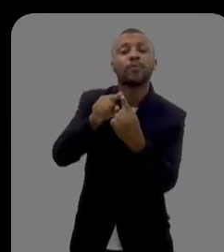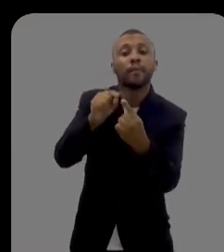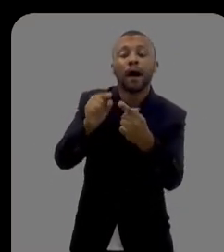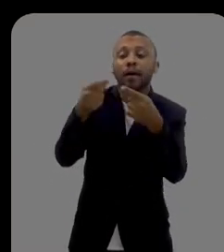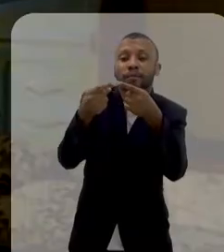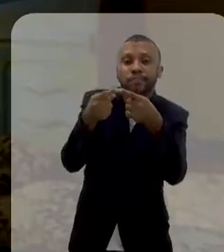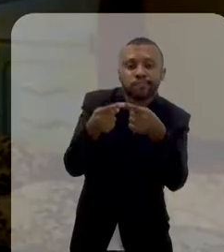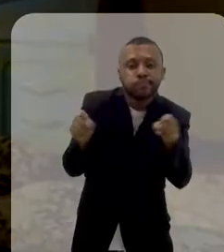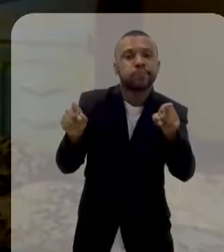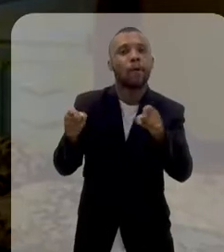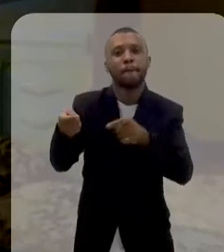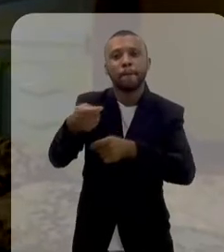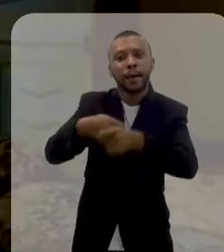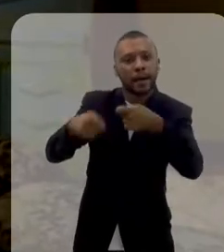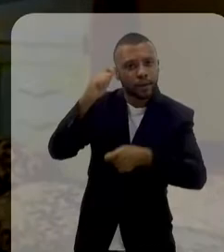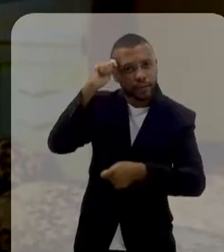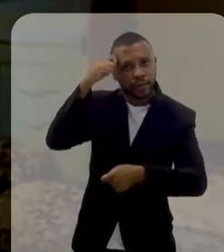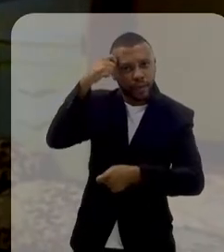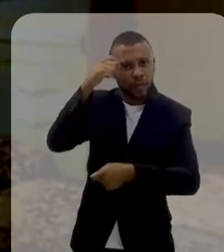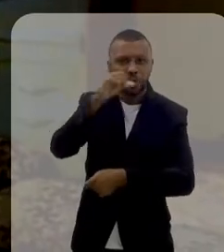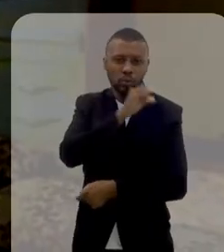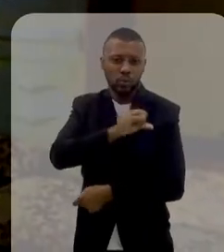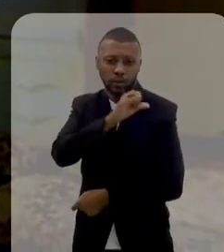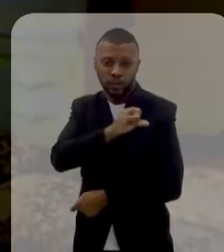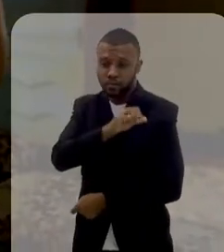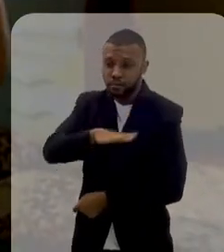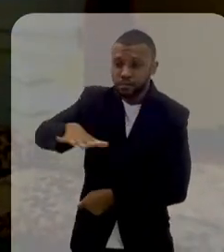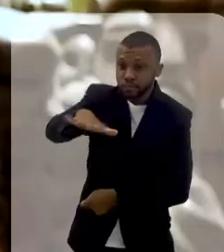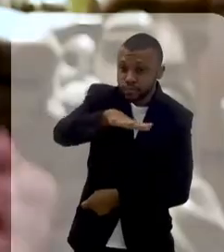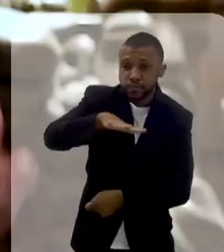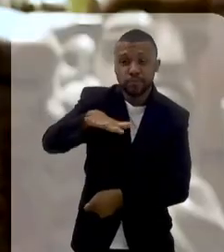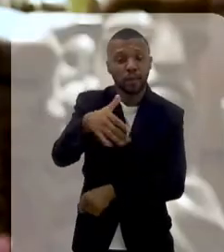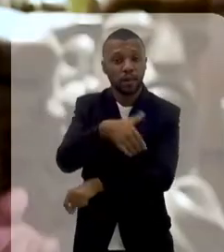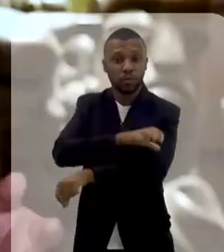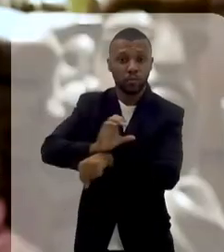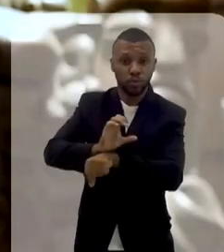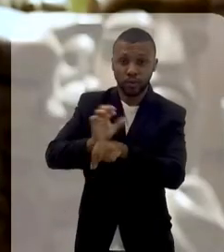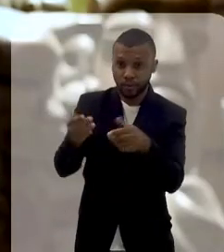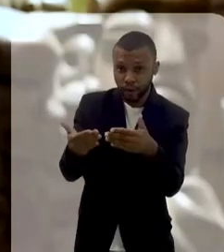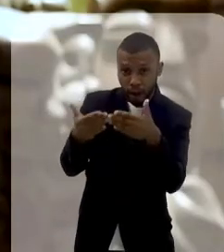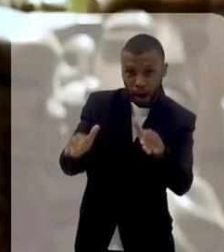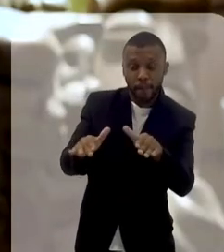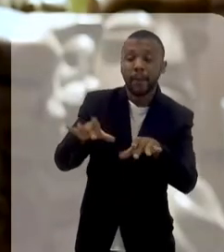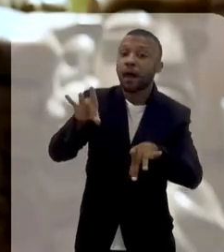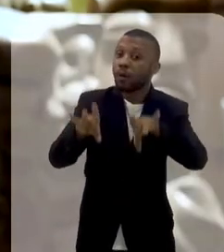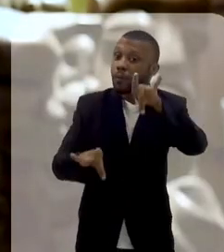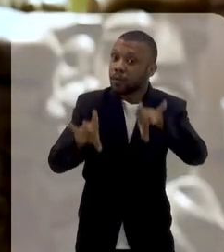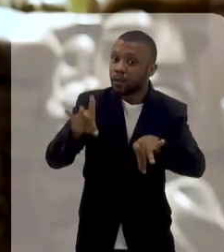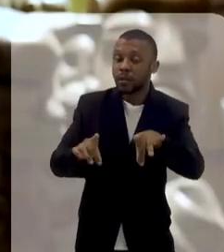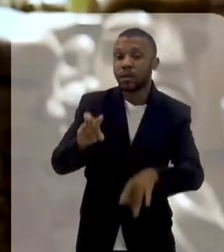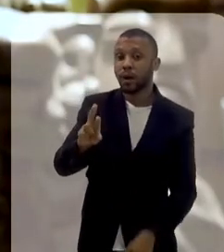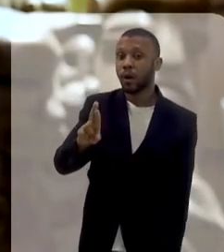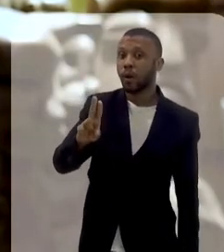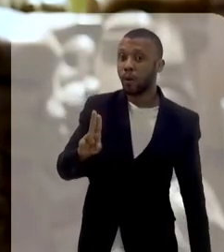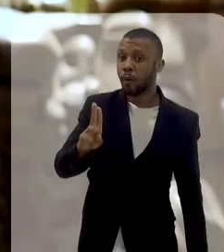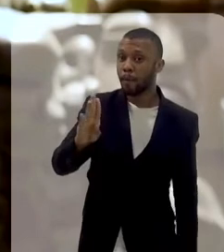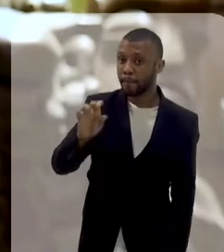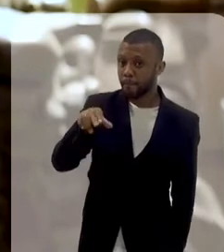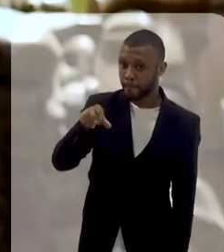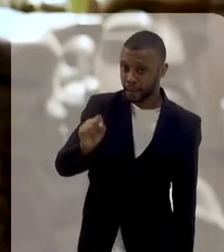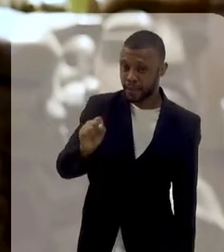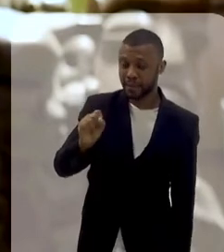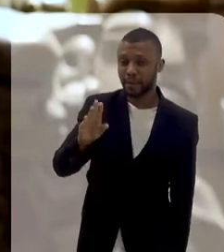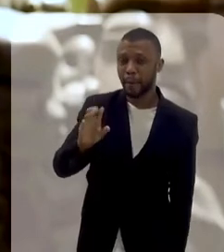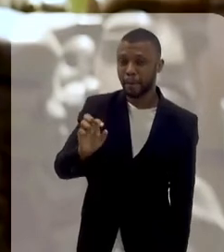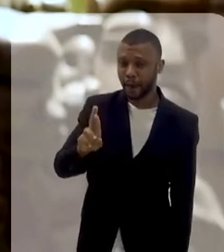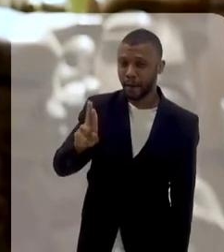o mercado negro carioca para a cultura. Esse espaço foi aberto pela Companhia Rubens Barbô, a primeira companhia de